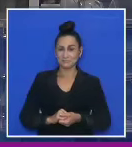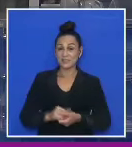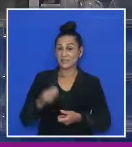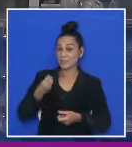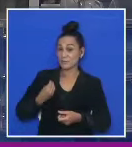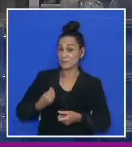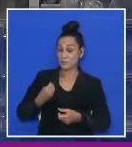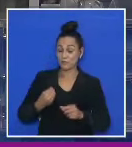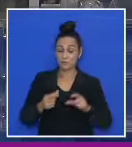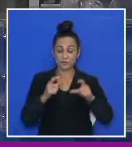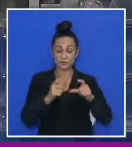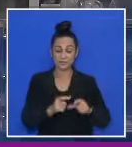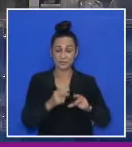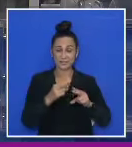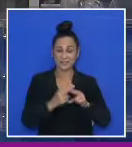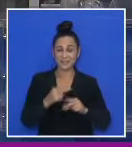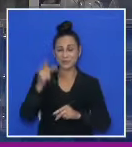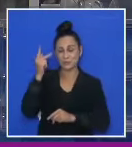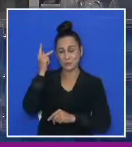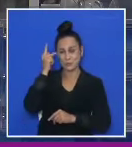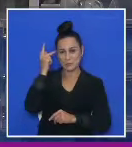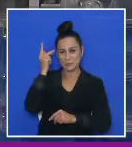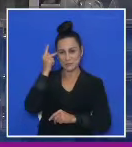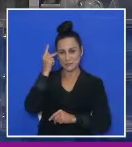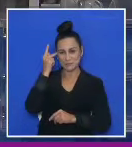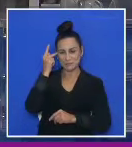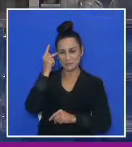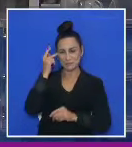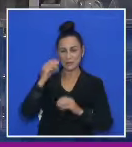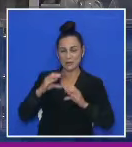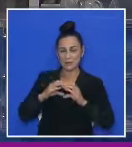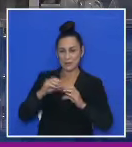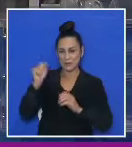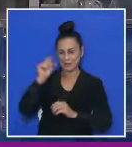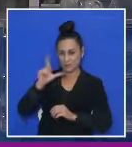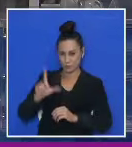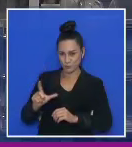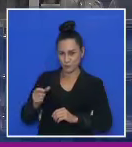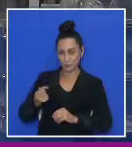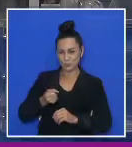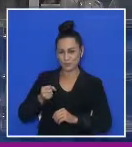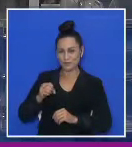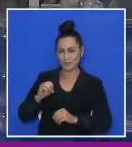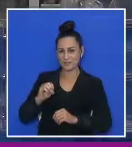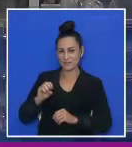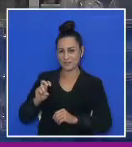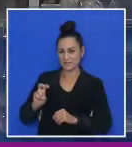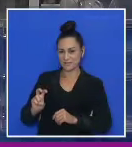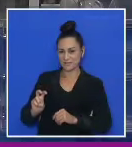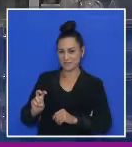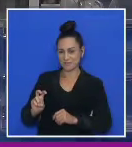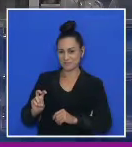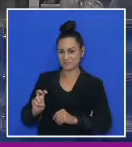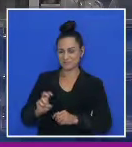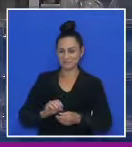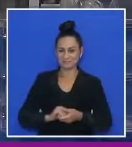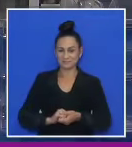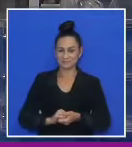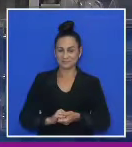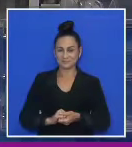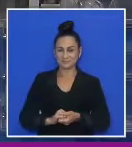Estamos ao vivo do Espaço Loterias Caixa em São Paulo. Bola azul número 05.